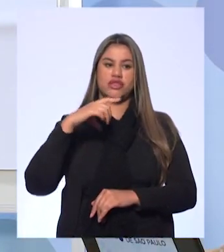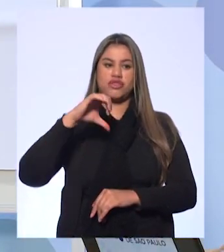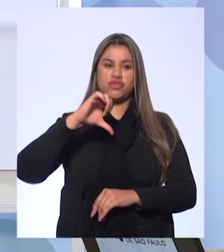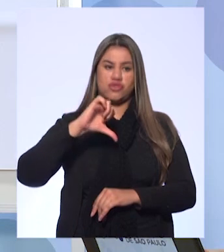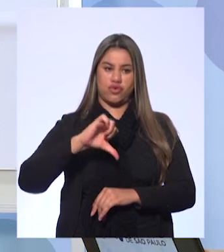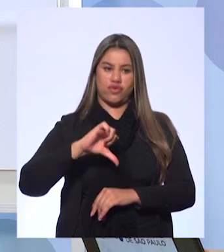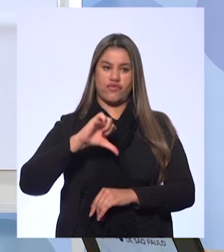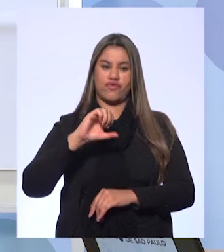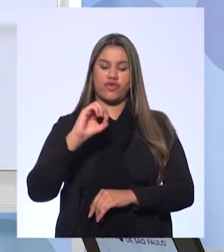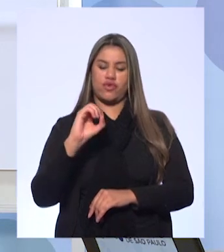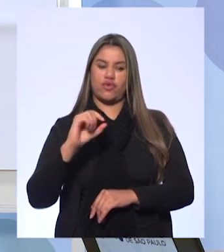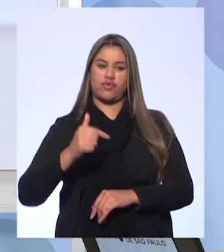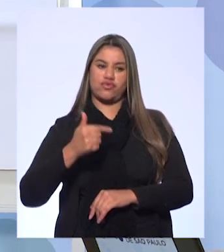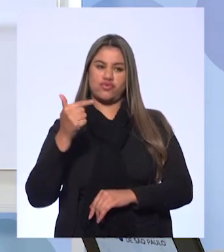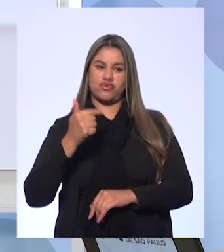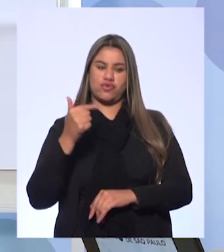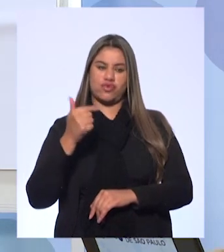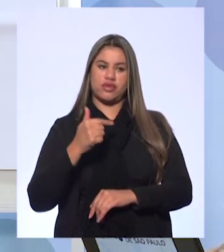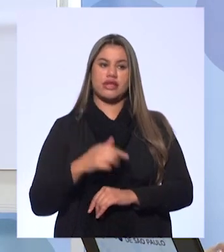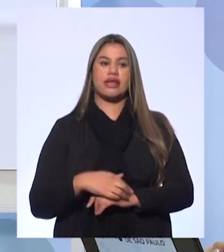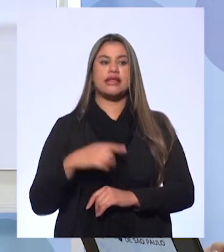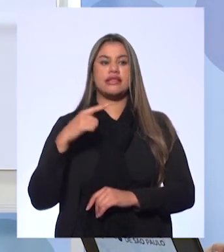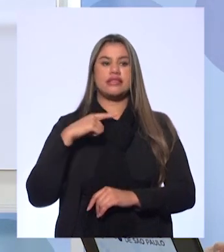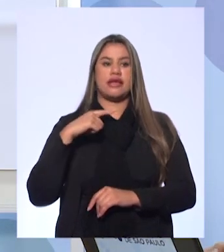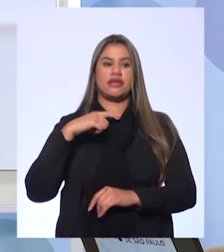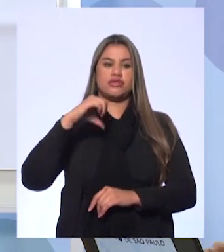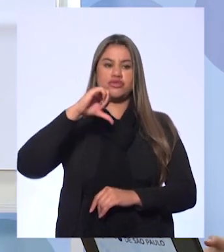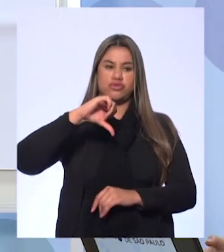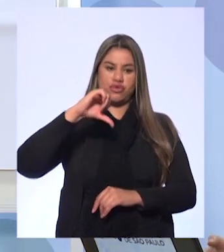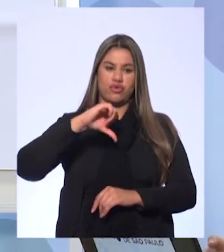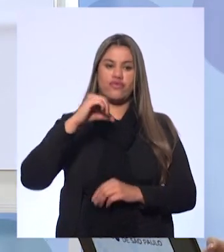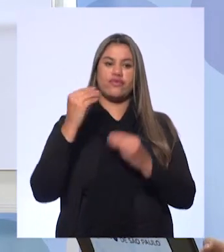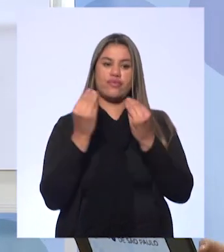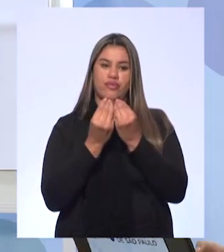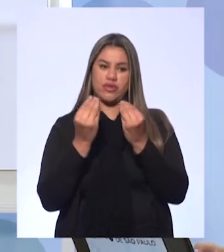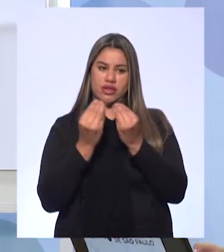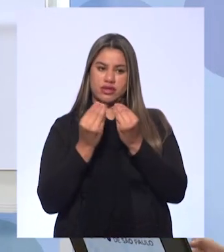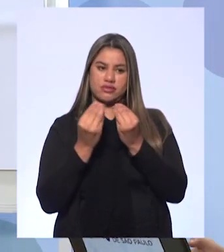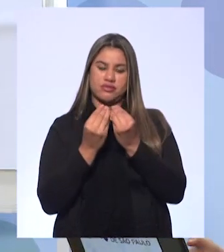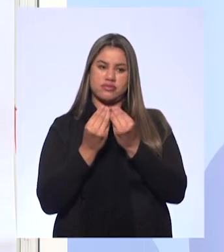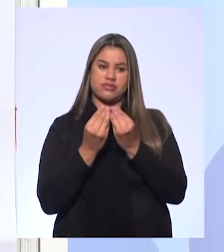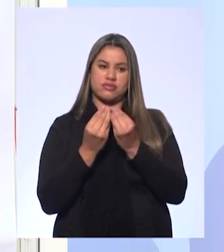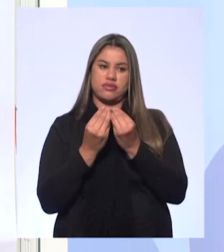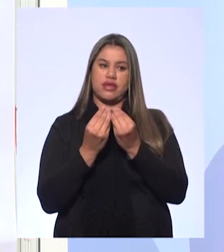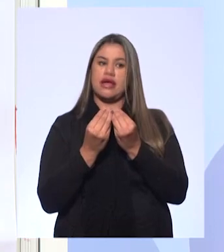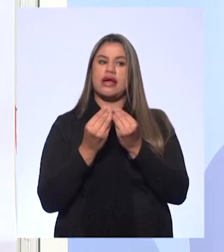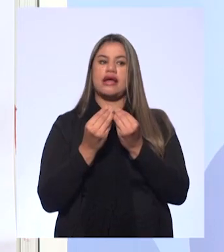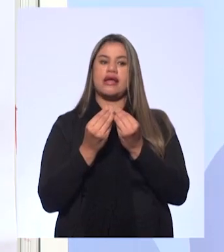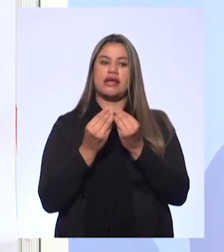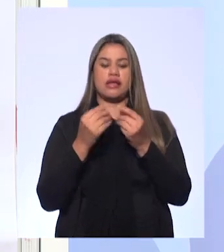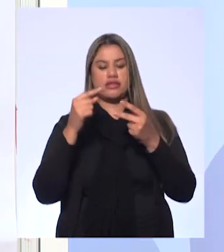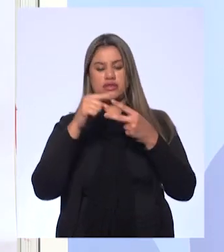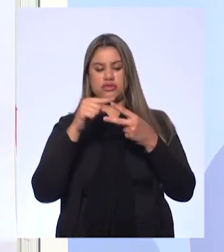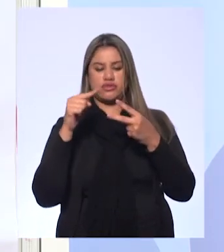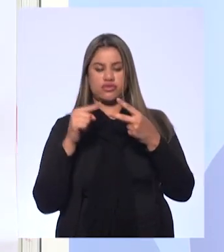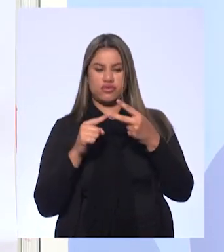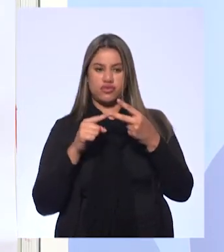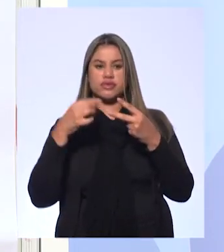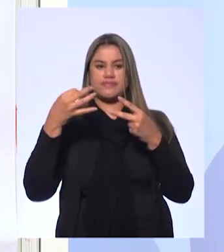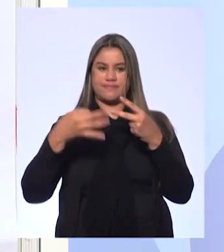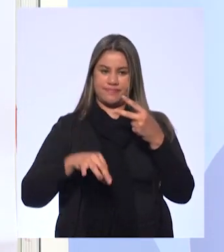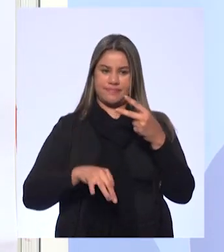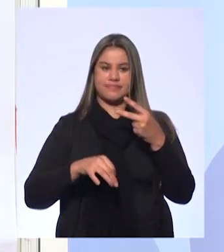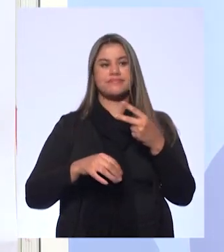9O2. Então, o que ele quer dizer? Que tem 9 moléculas do gás oxigênio. Então, tanto a Jaqueline como a outra, que esqueci o nome,